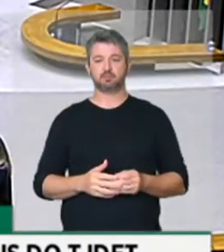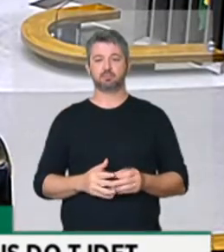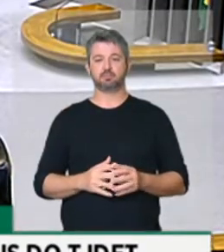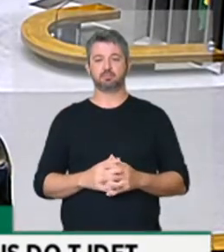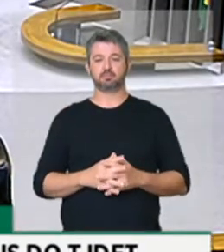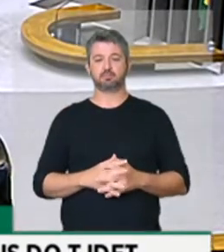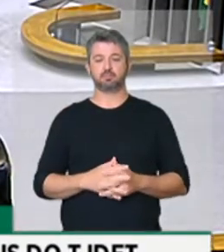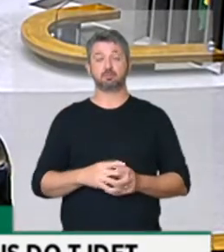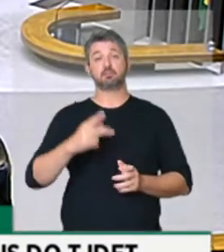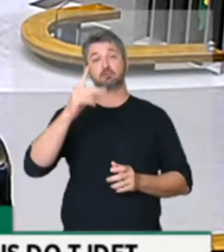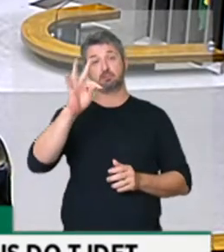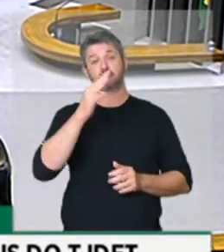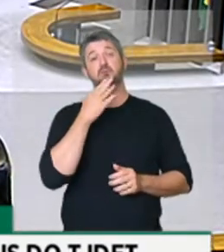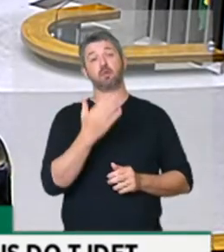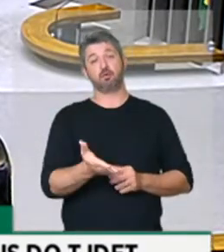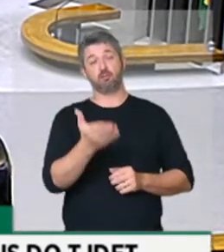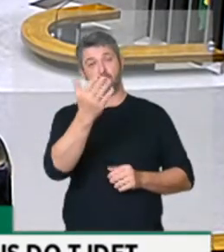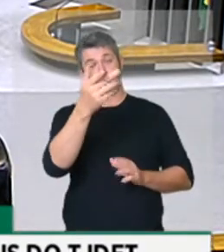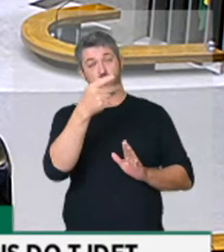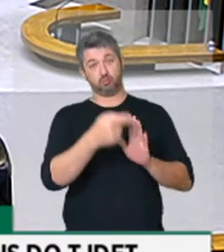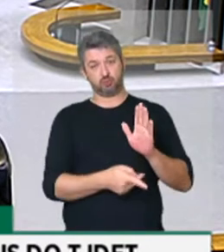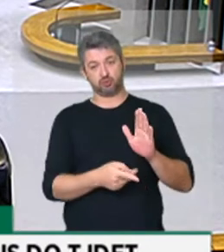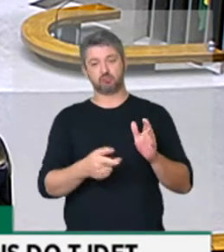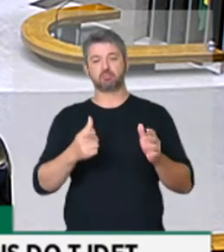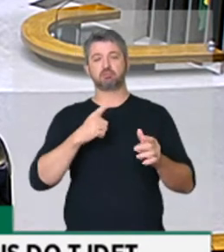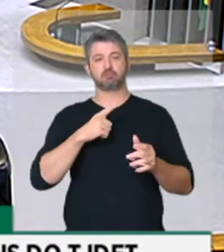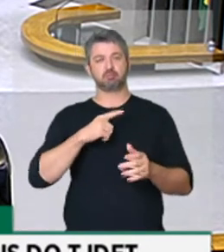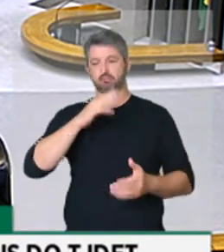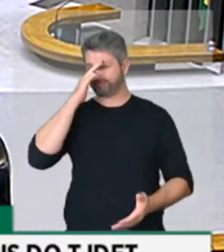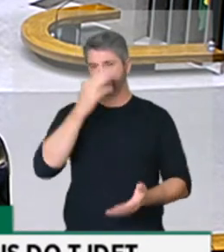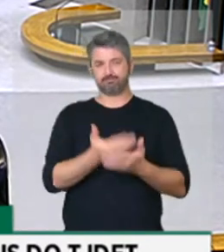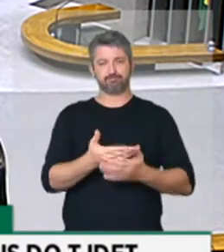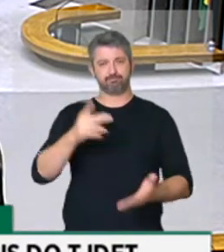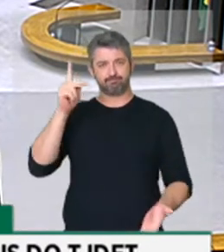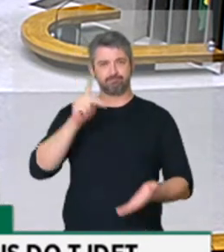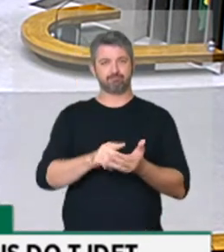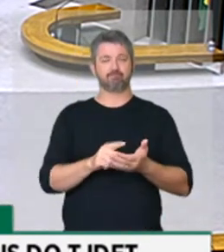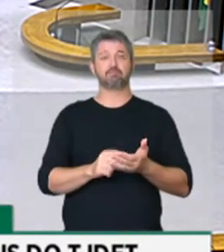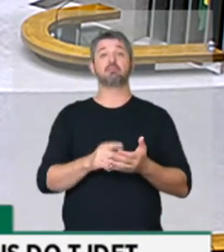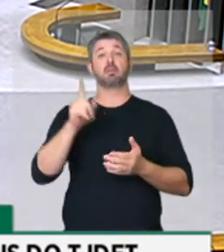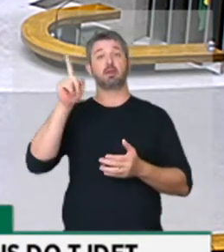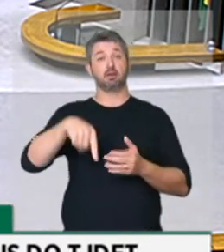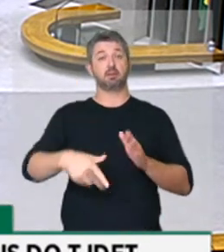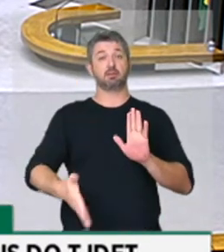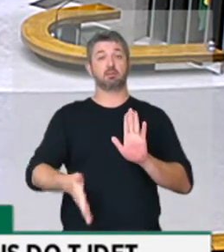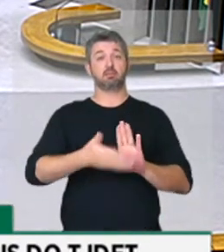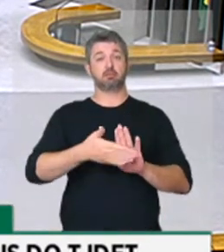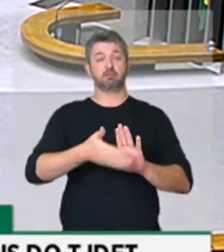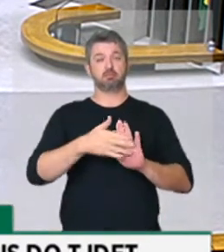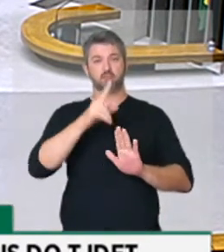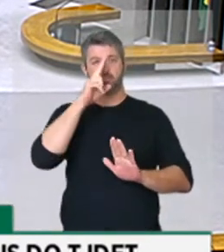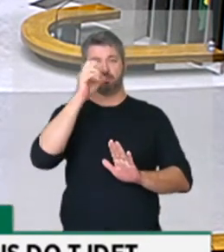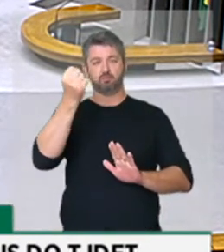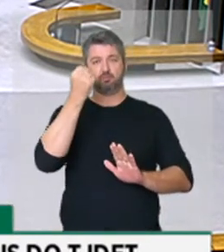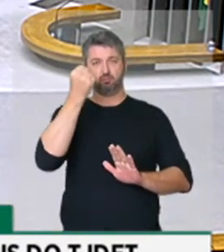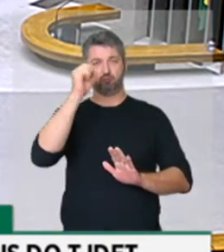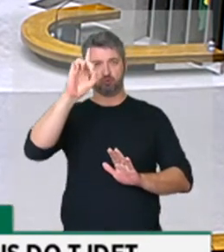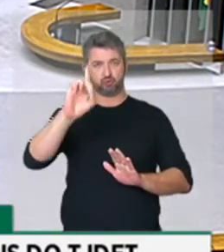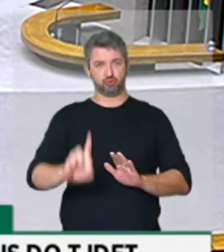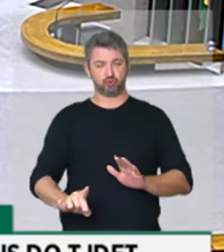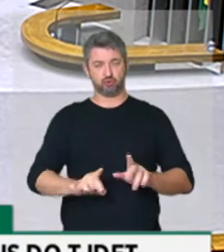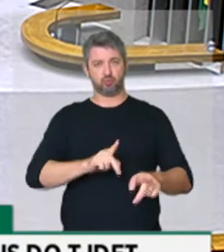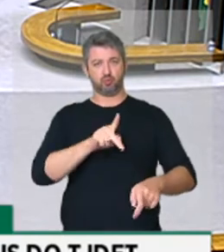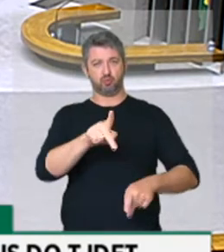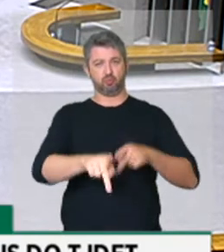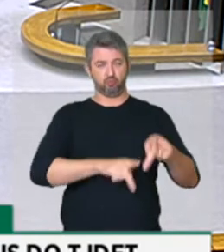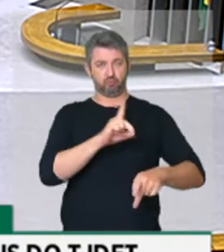deputado. O PT vota favorável à matéria e tem uma plena convicção de que é uma proposição que fortalece os direitos da população